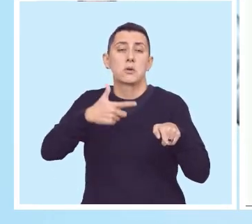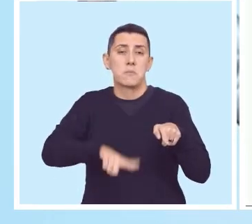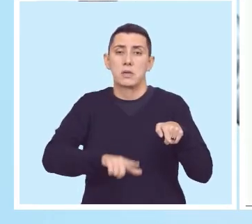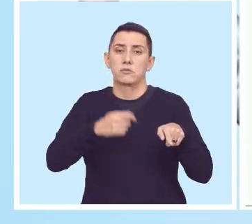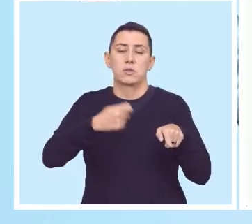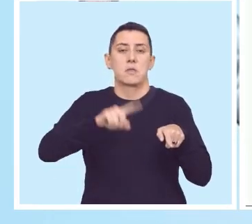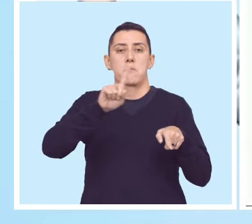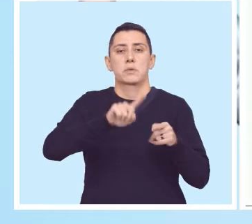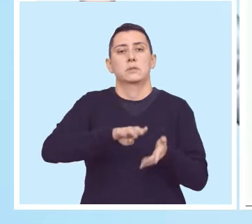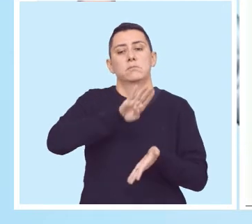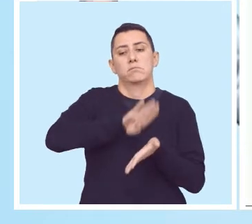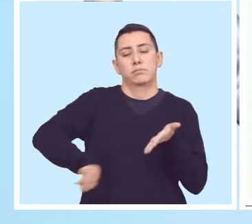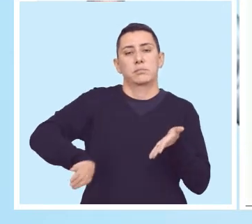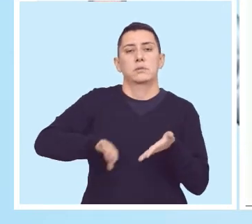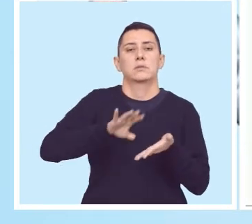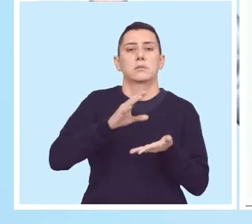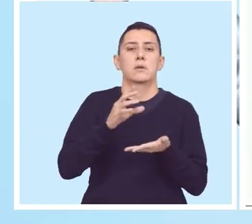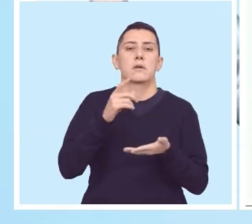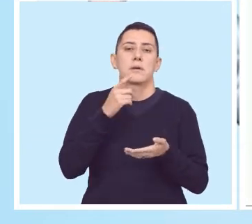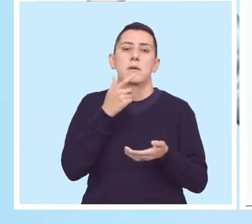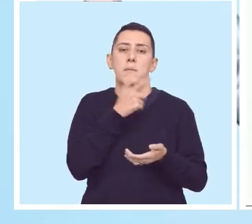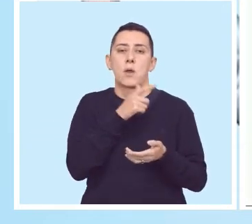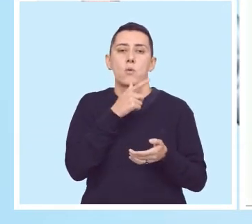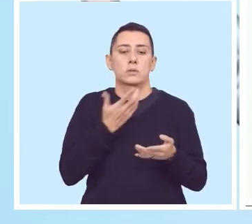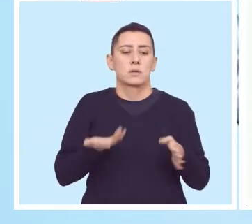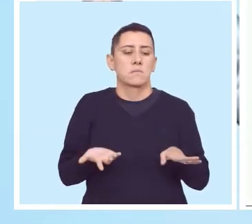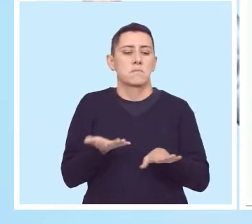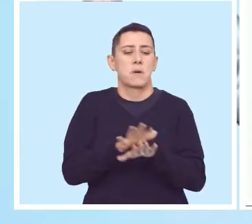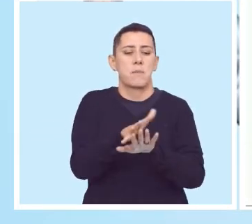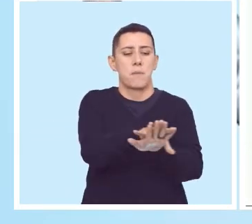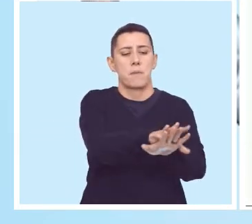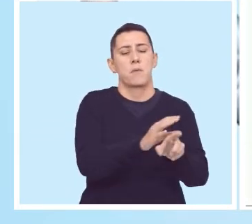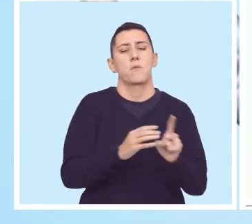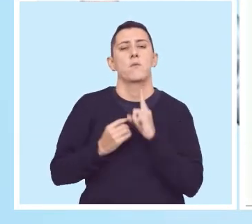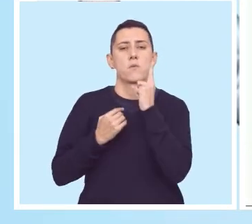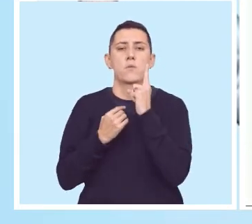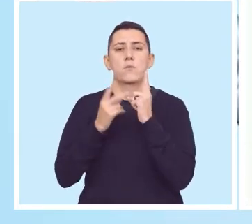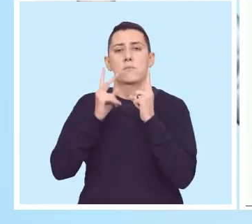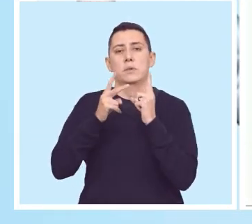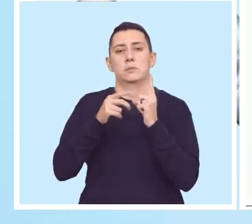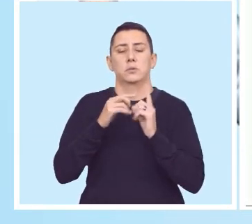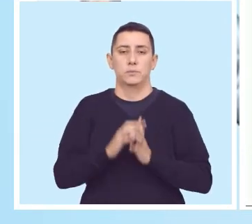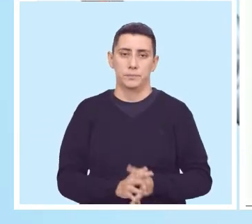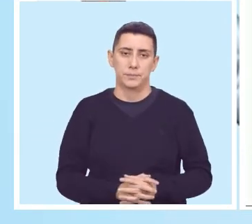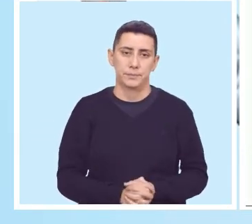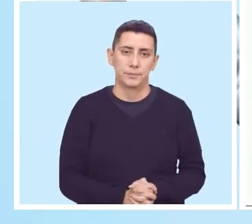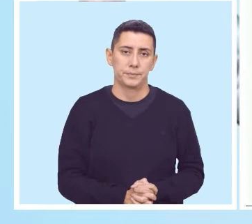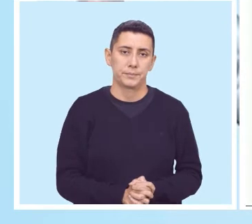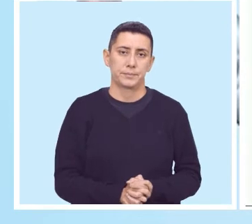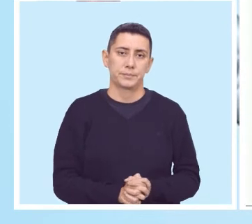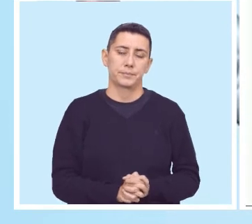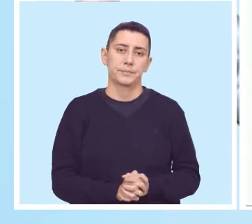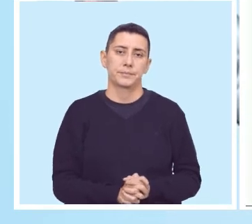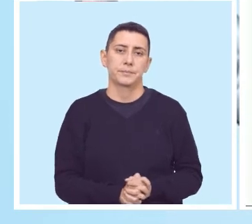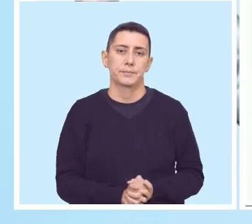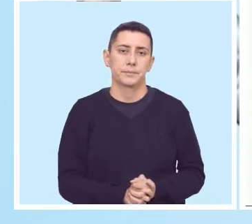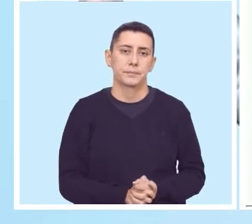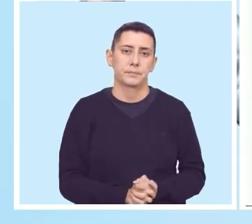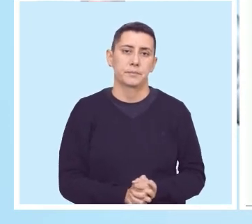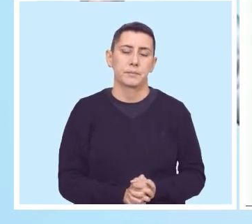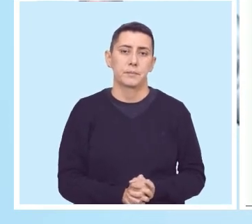consegue auxiliar o módulo de sobreposição a eliminar imagens com alto índice de redundância. Além